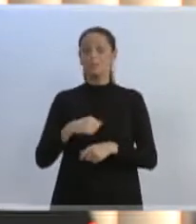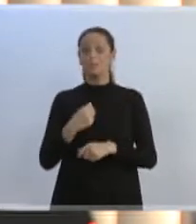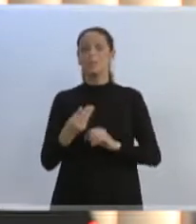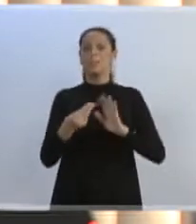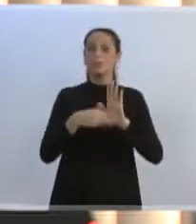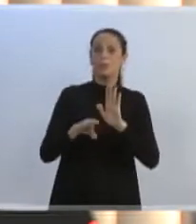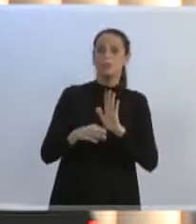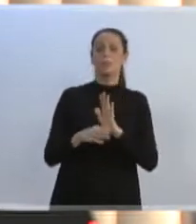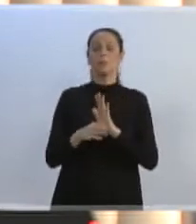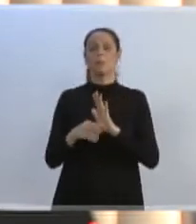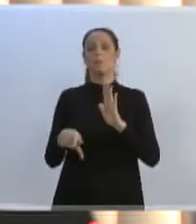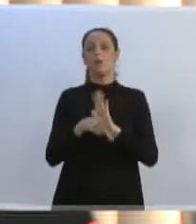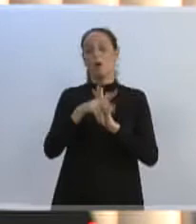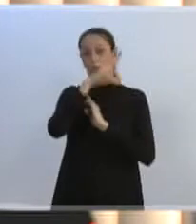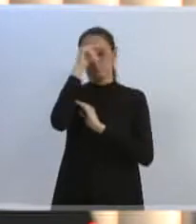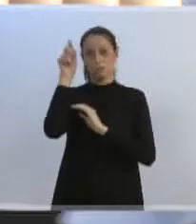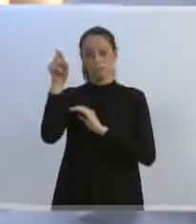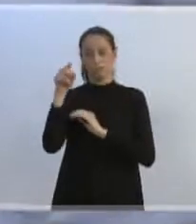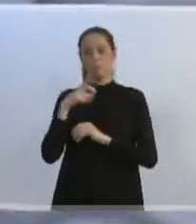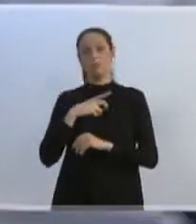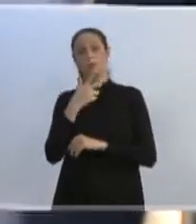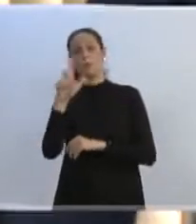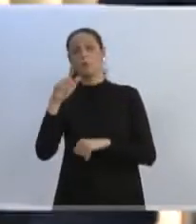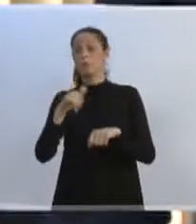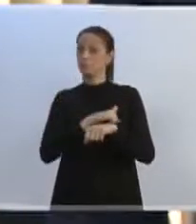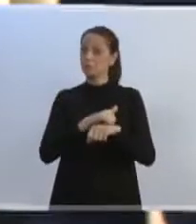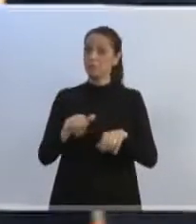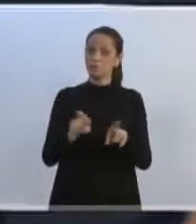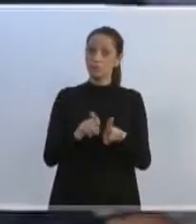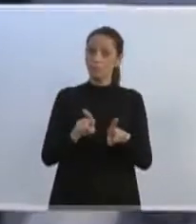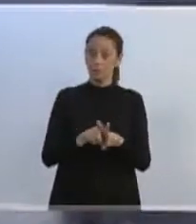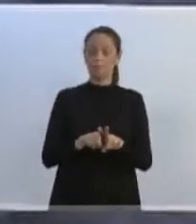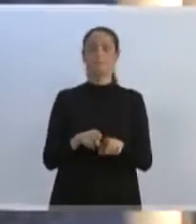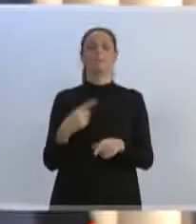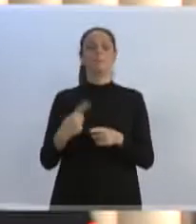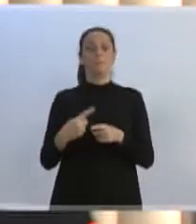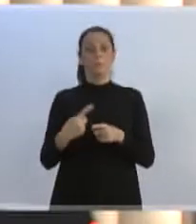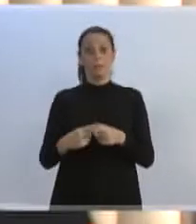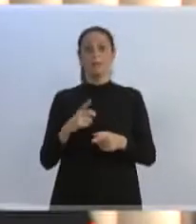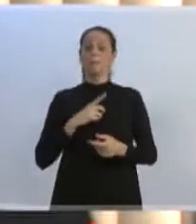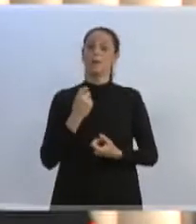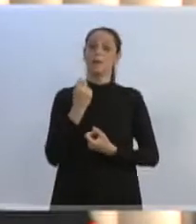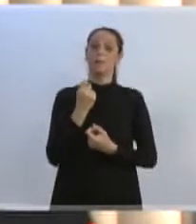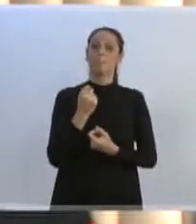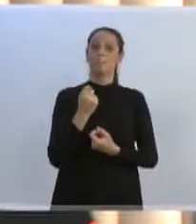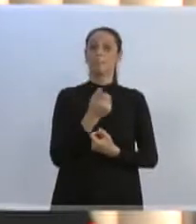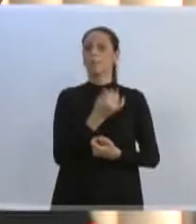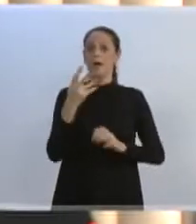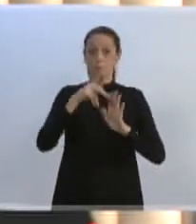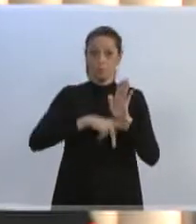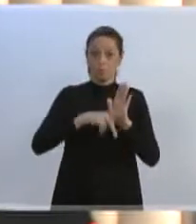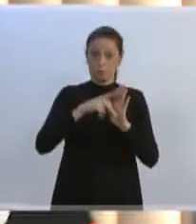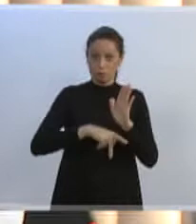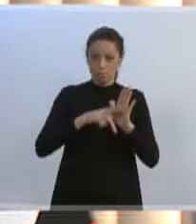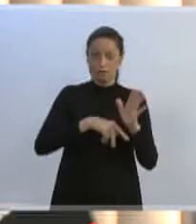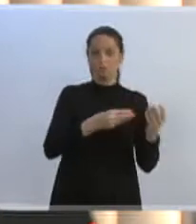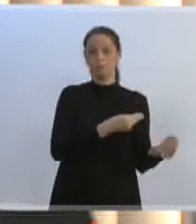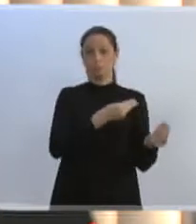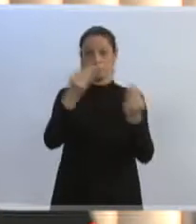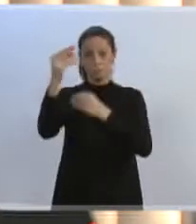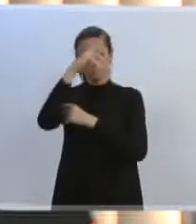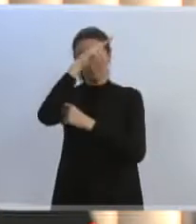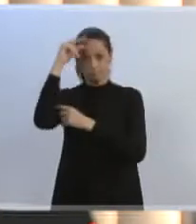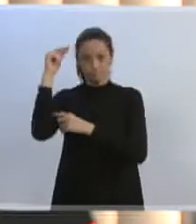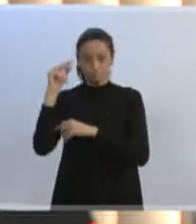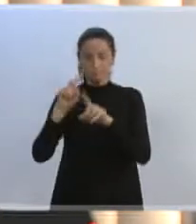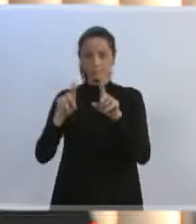anteprojeto via Poder Executivo. E aí tem uma outra situação, que é a gente cobrar o andamento de muitos projetos, anteprojetos que vão para o Poder Executivo, mas